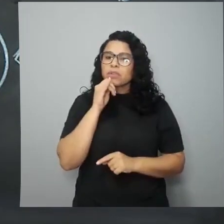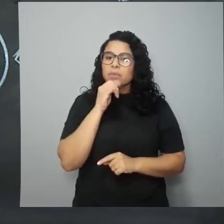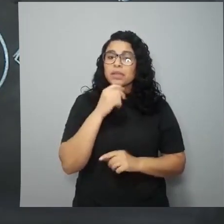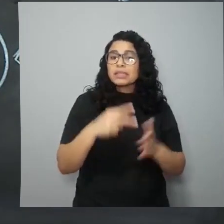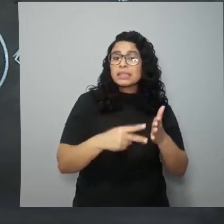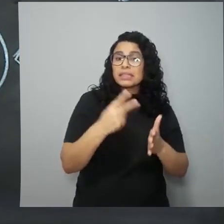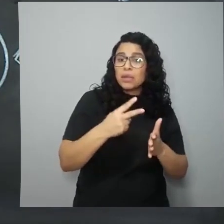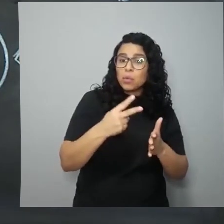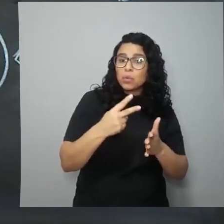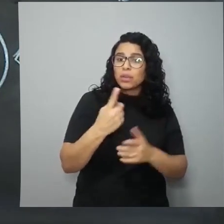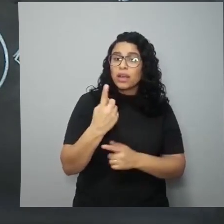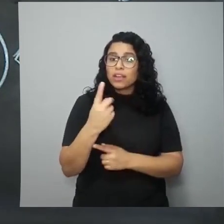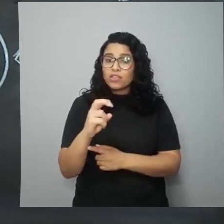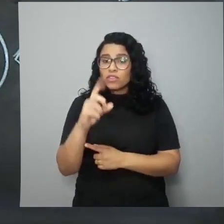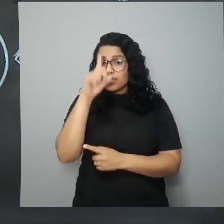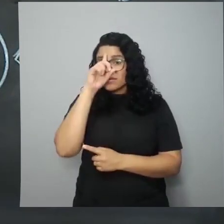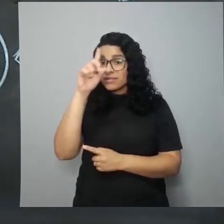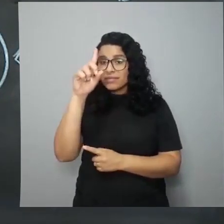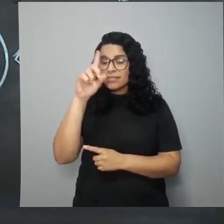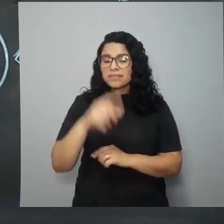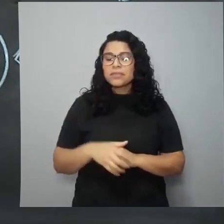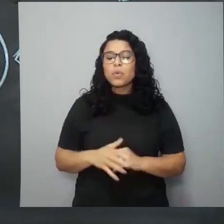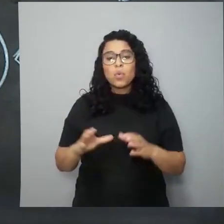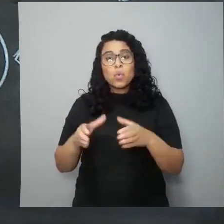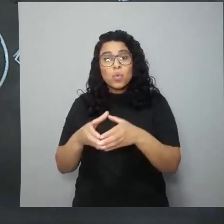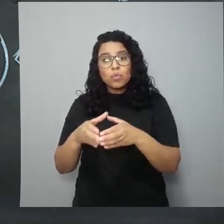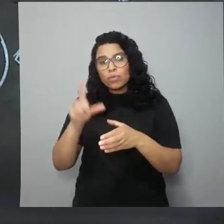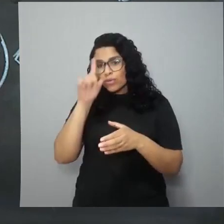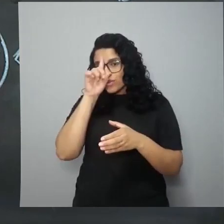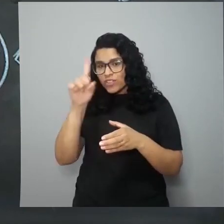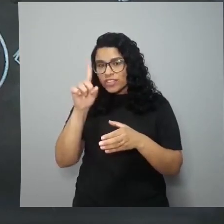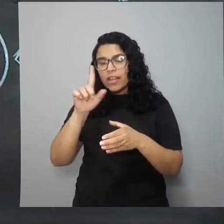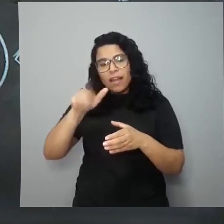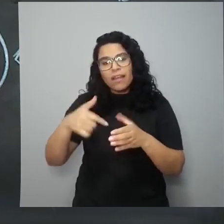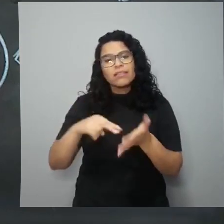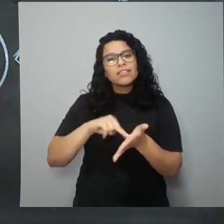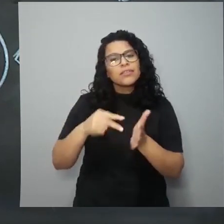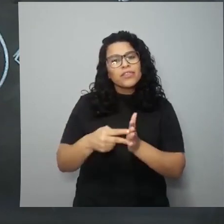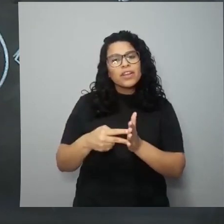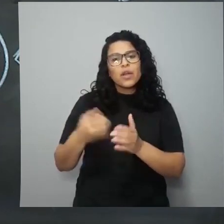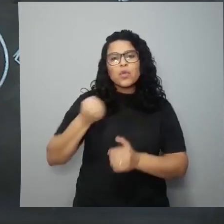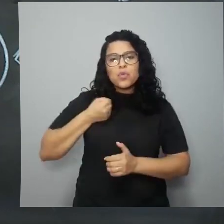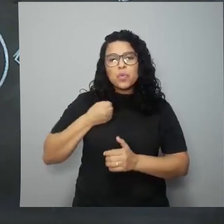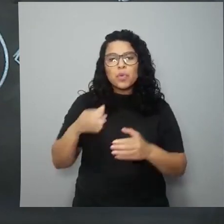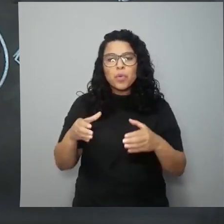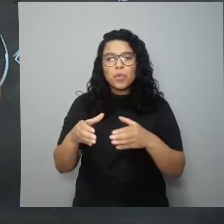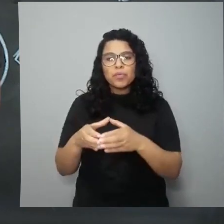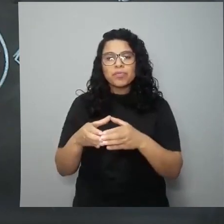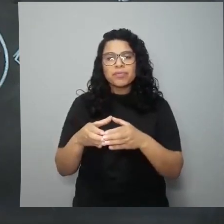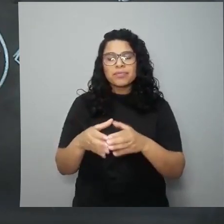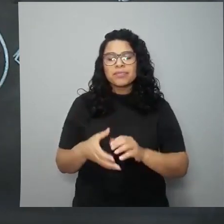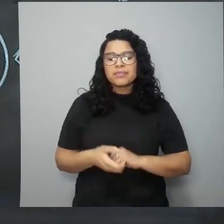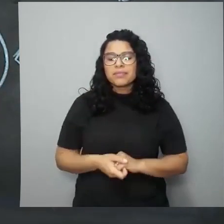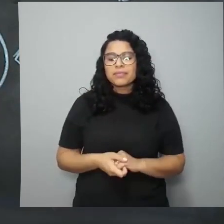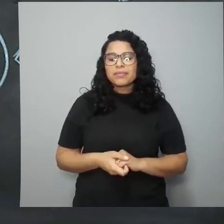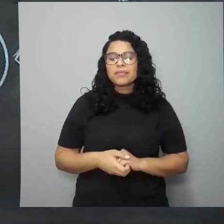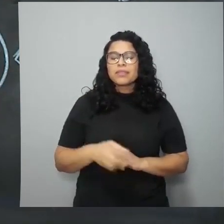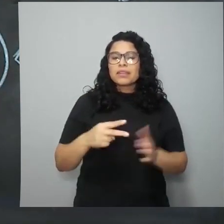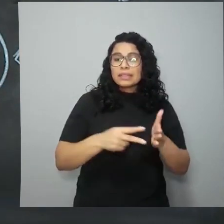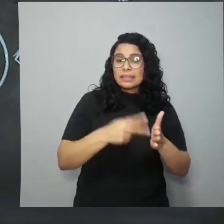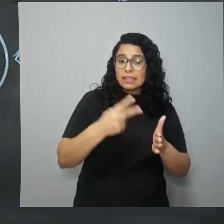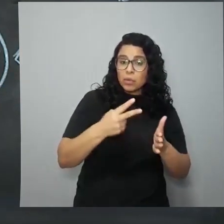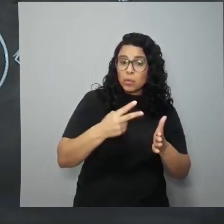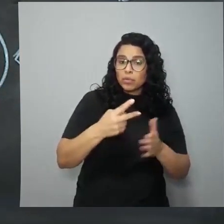exemplo, segunda quinzena, um grupo de dias, que são 15 dias. Isso também é um número, ok? Isso também é um numeral na língua portuguesa.